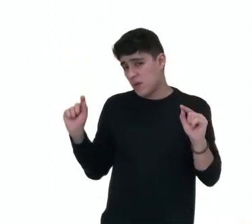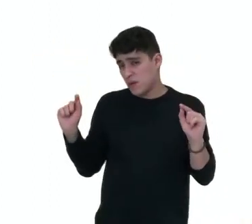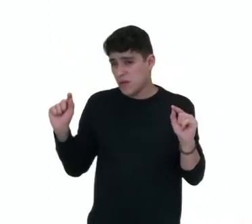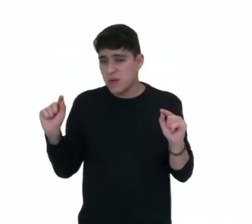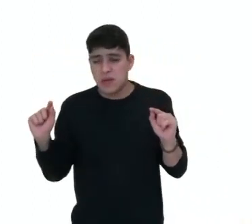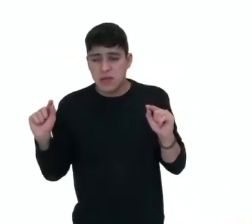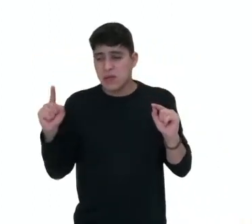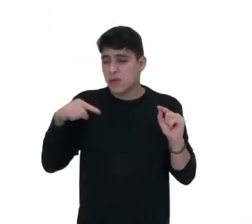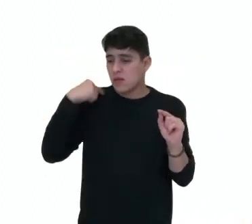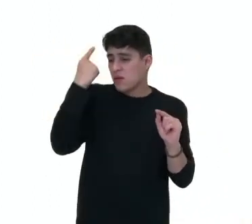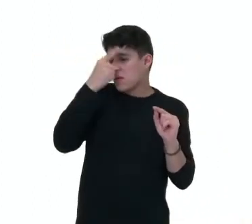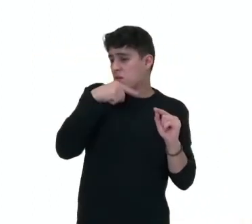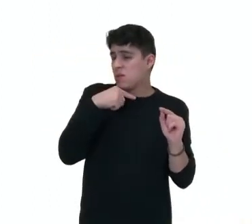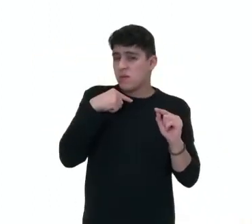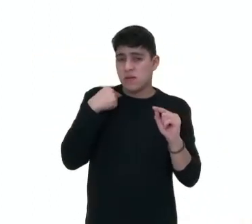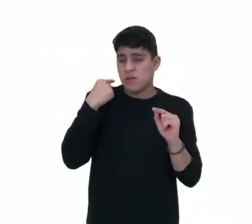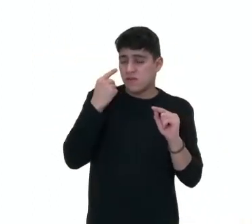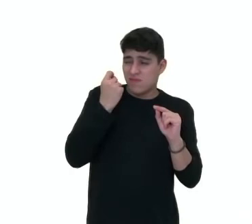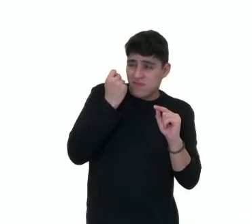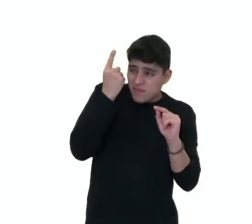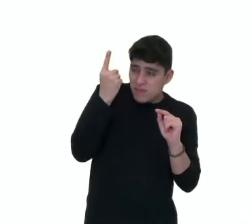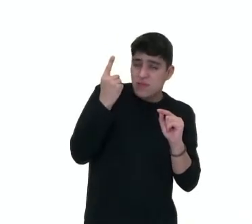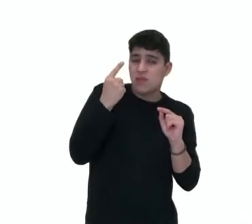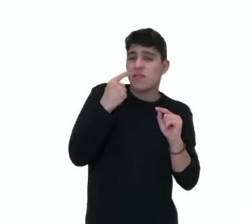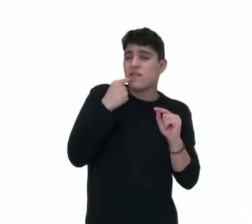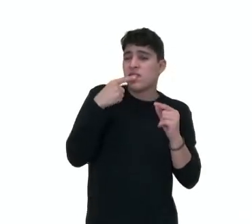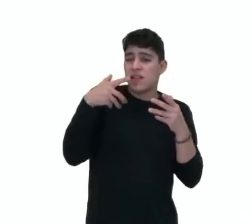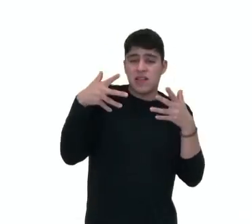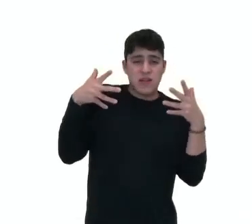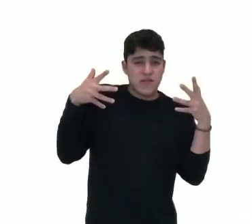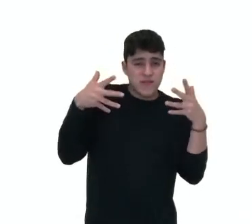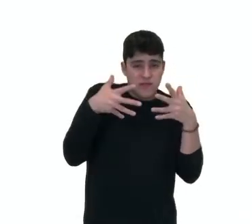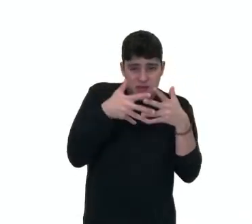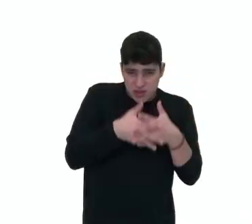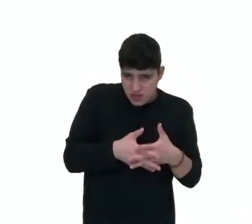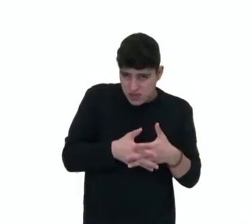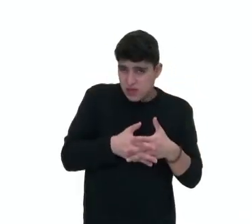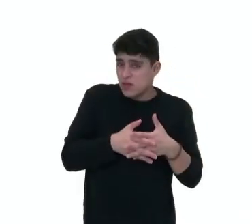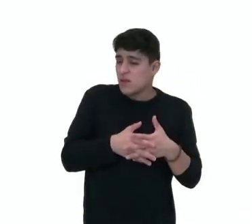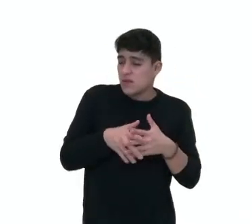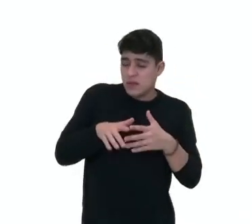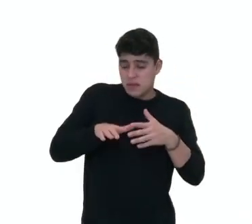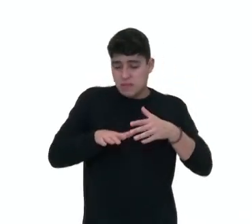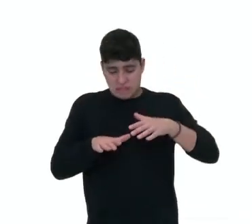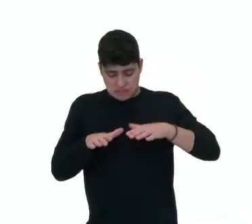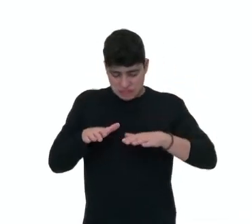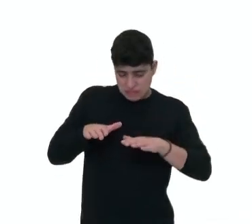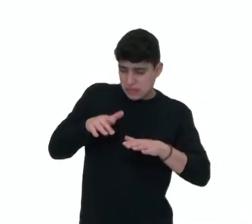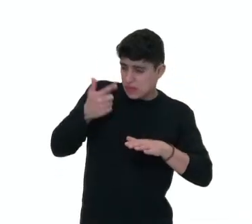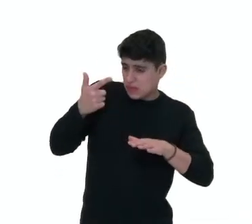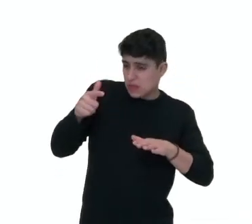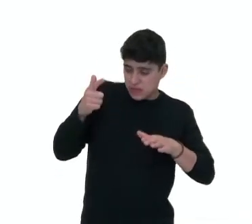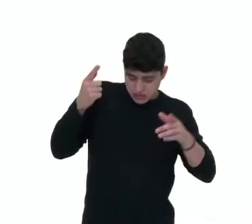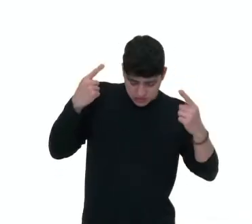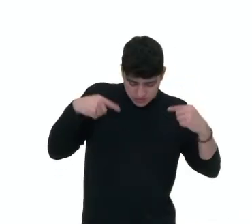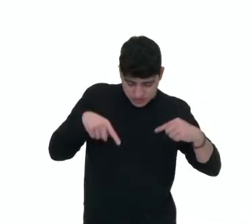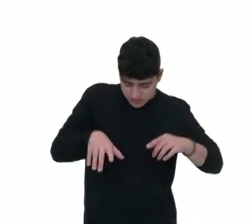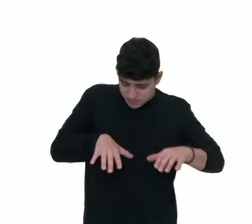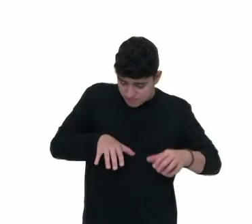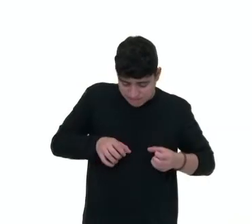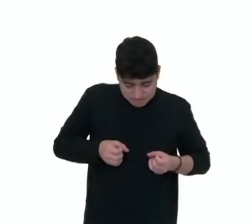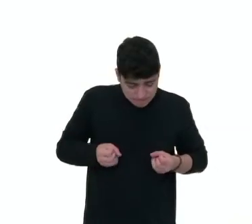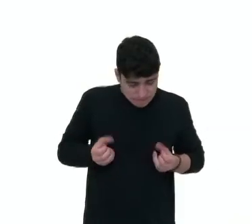assimetria facial, a fala está confusa, perda do equilíbrio e incoordenação dos